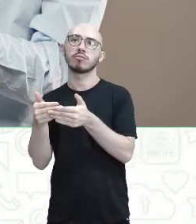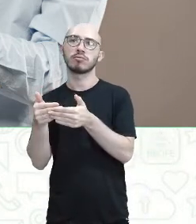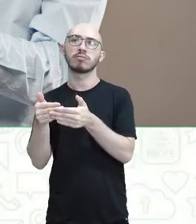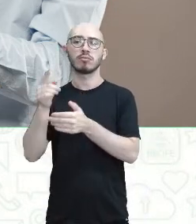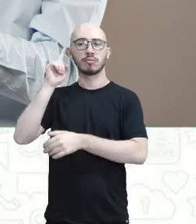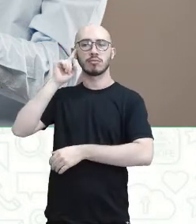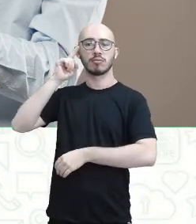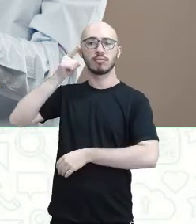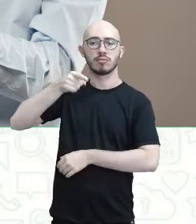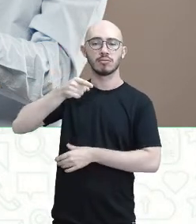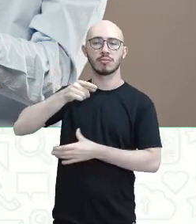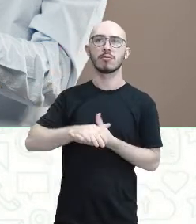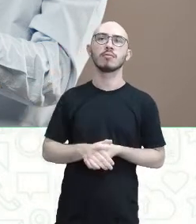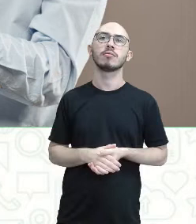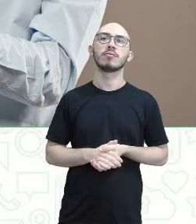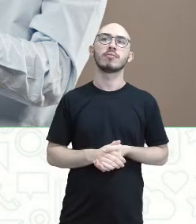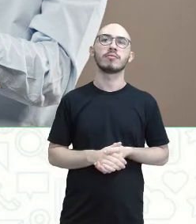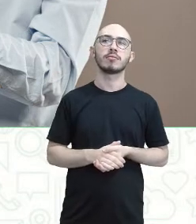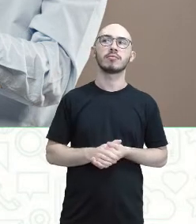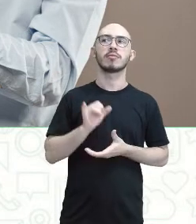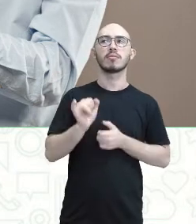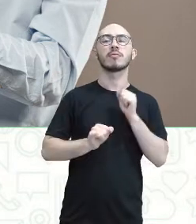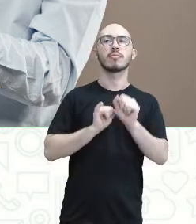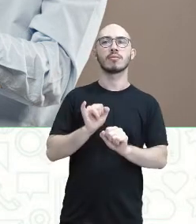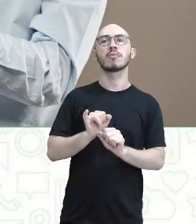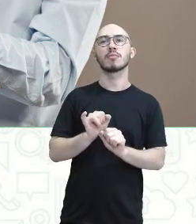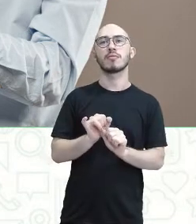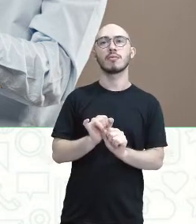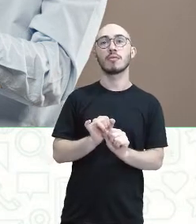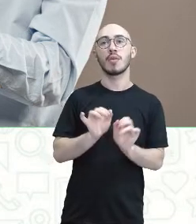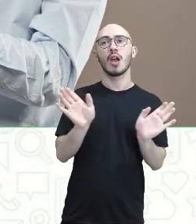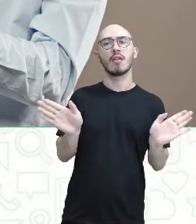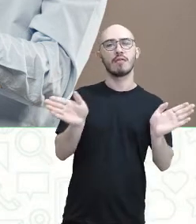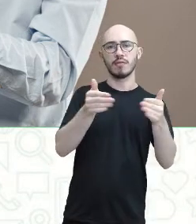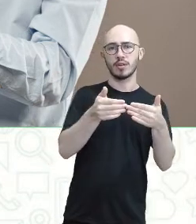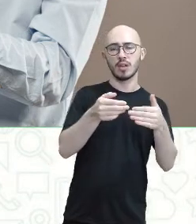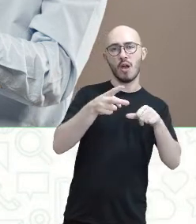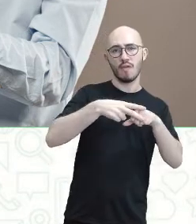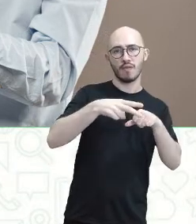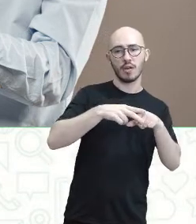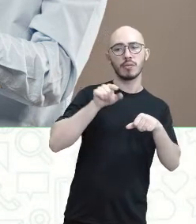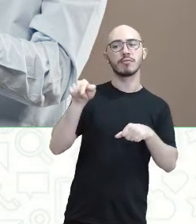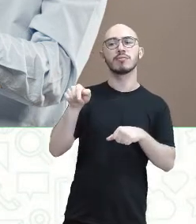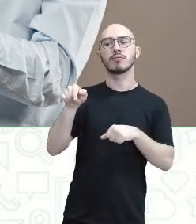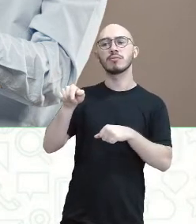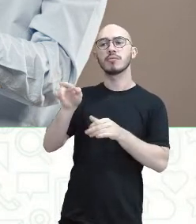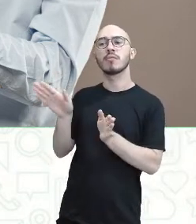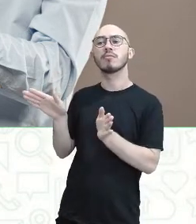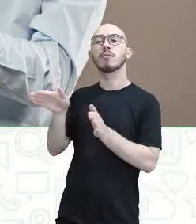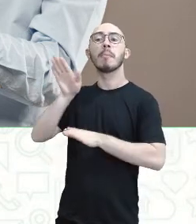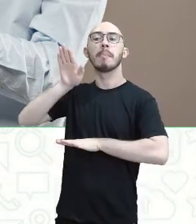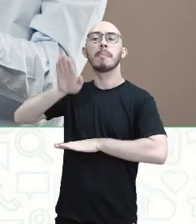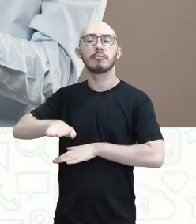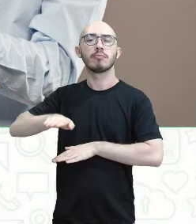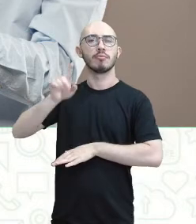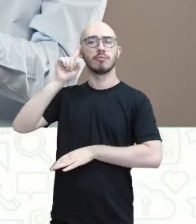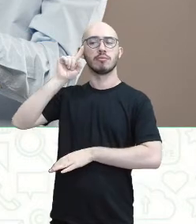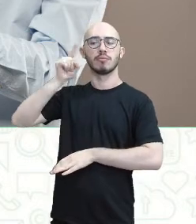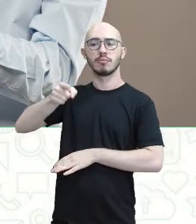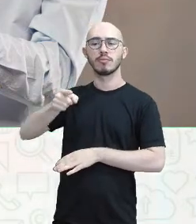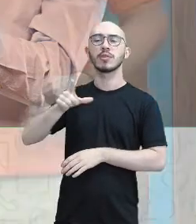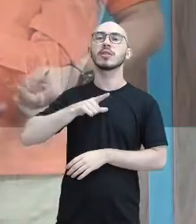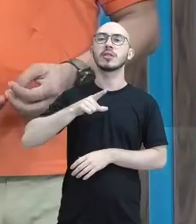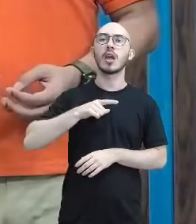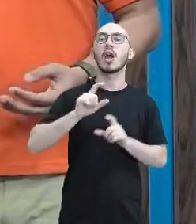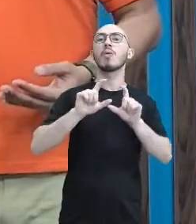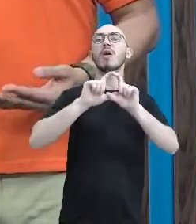pisar. Step, pise, certo? Tem até uma frase de Chico Sainz